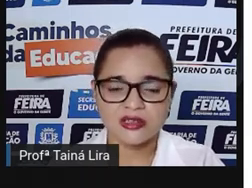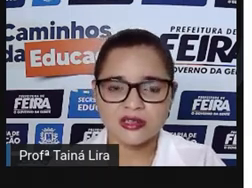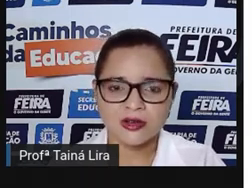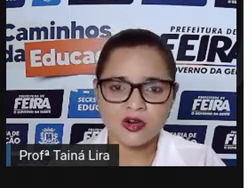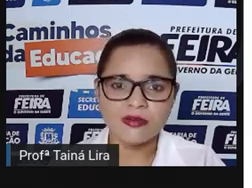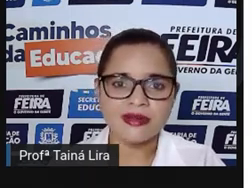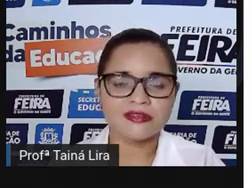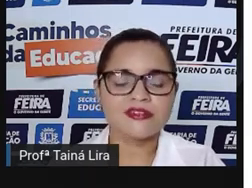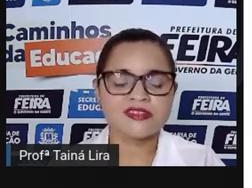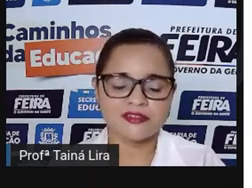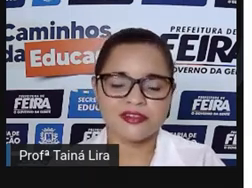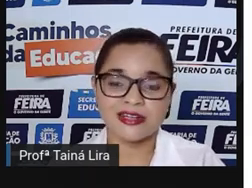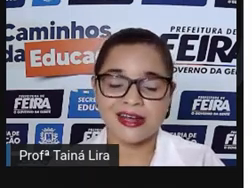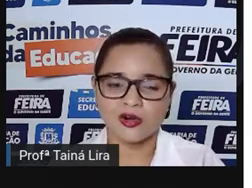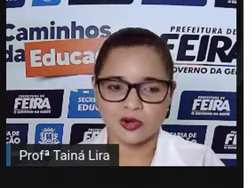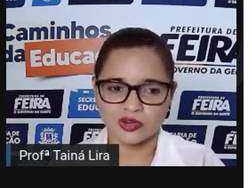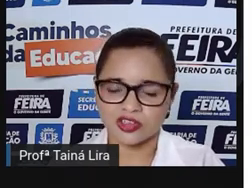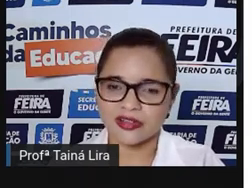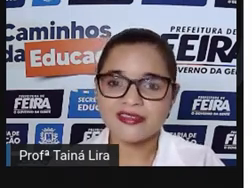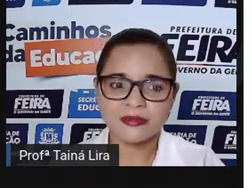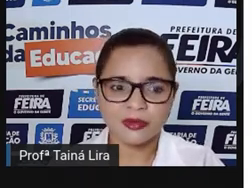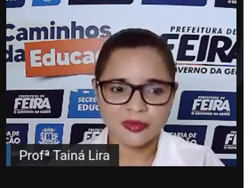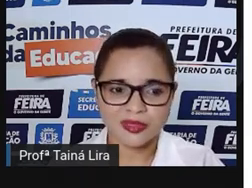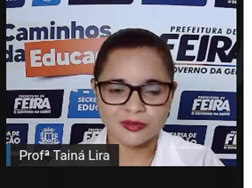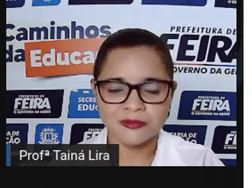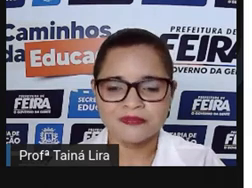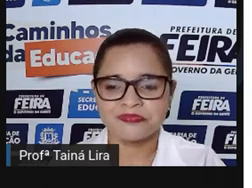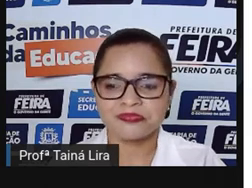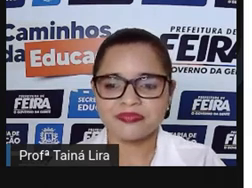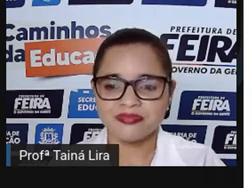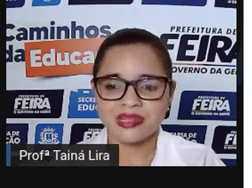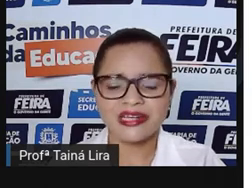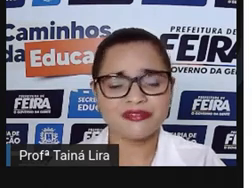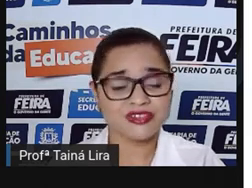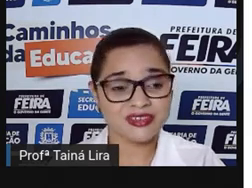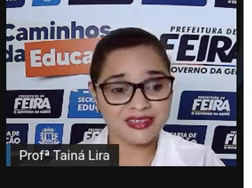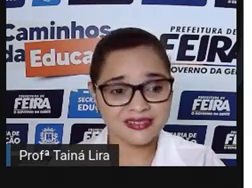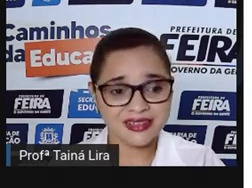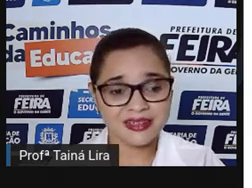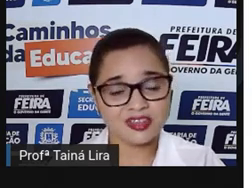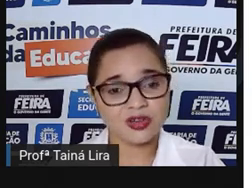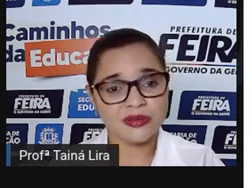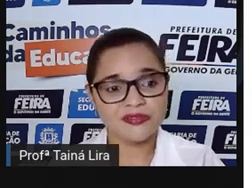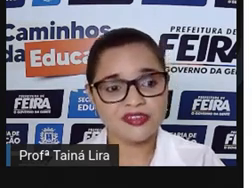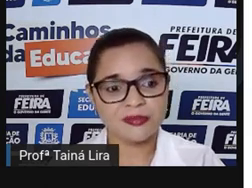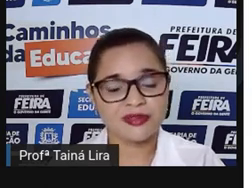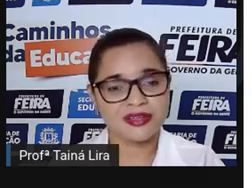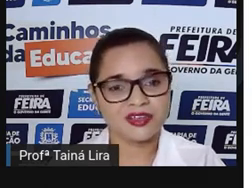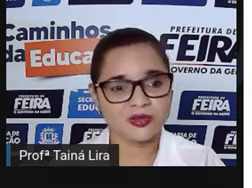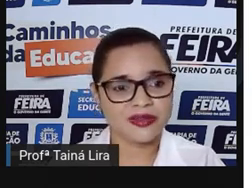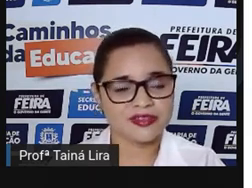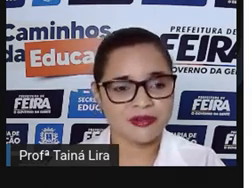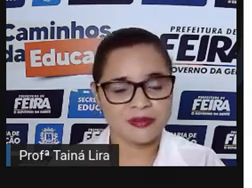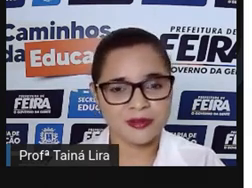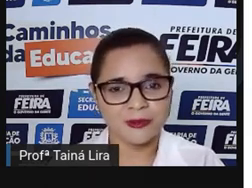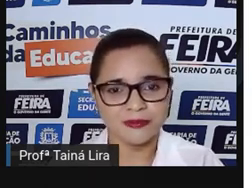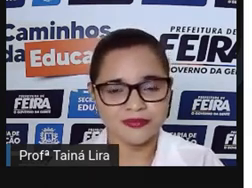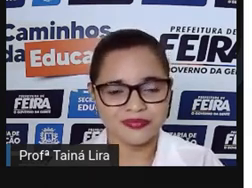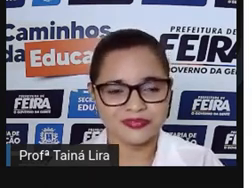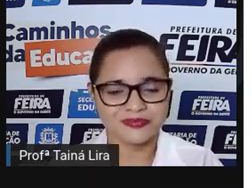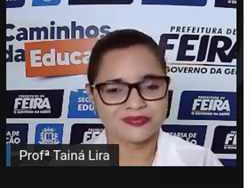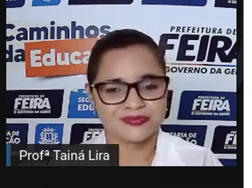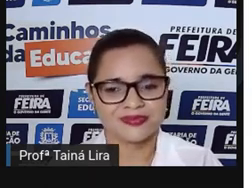atividade. Como é que você faria hoje, nesse momento que você tem internet? Como é que você poderia ajudar seu